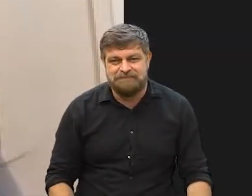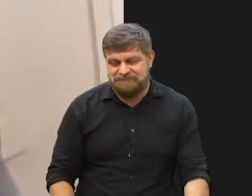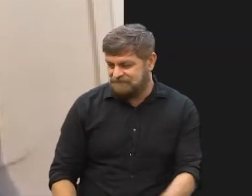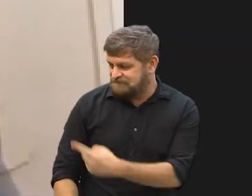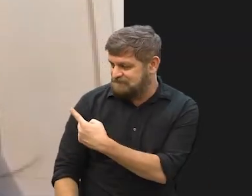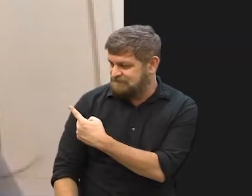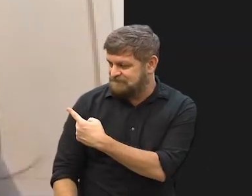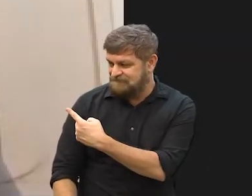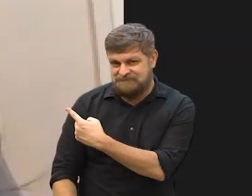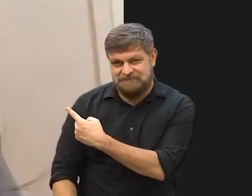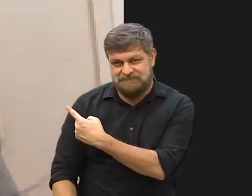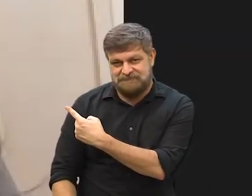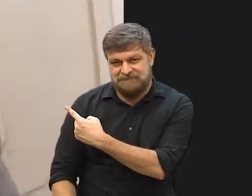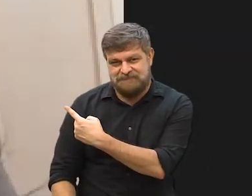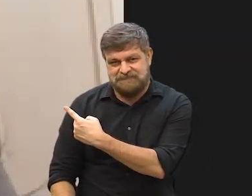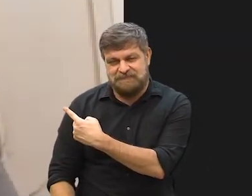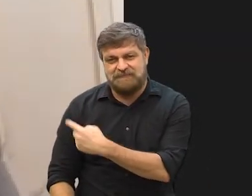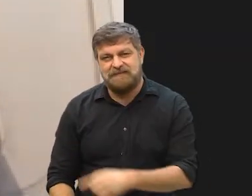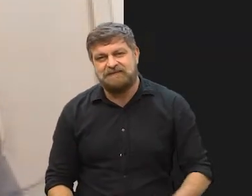Nosso telefone é